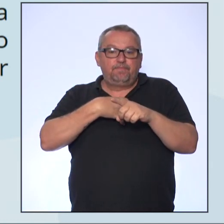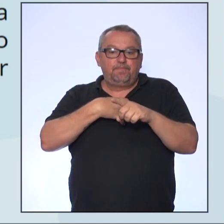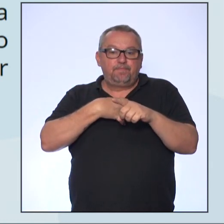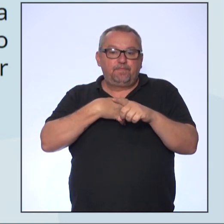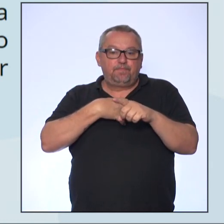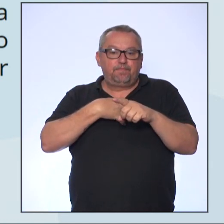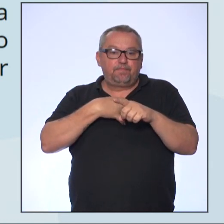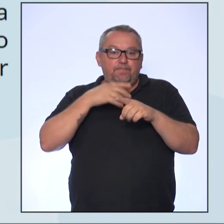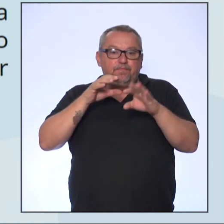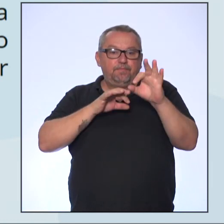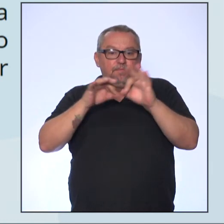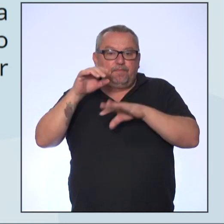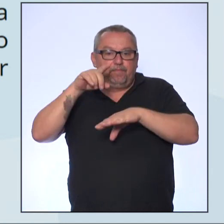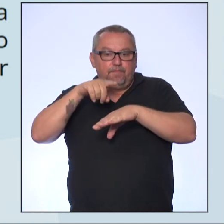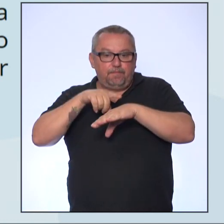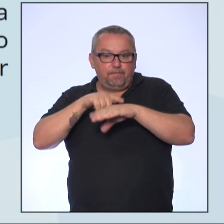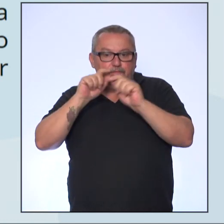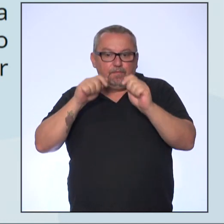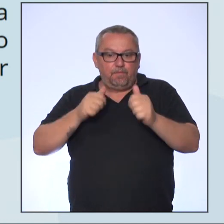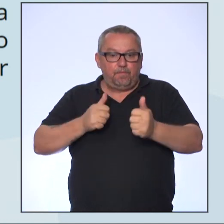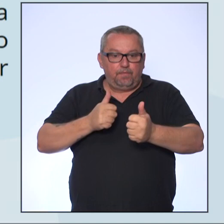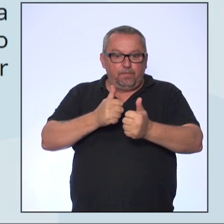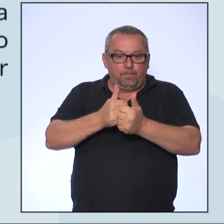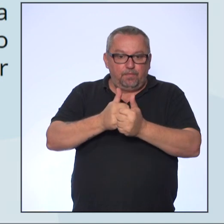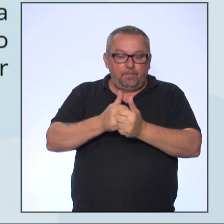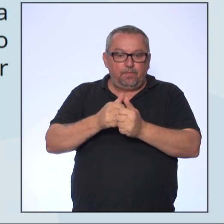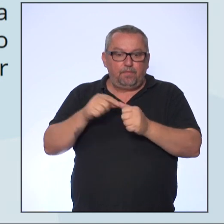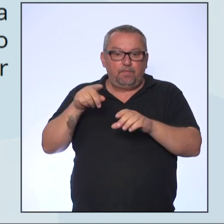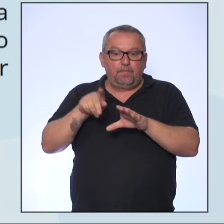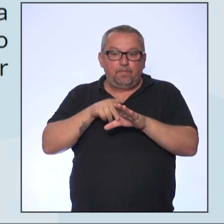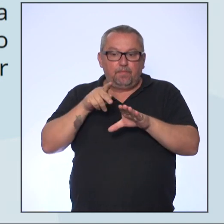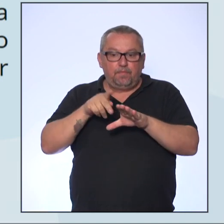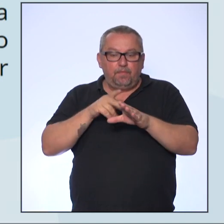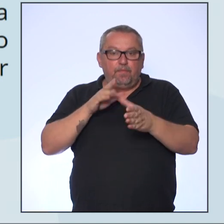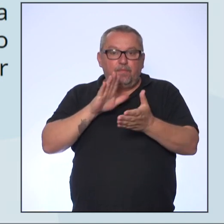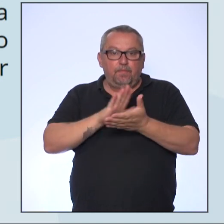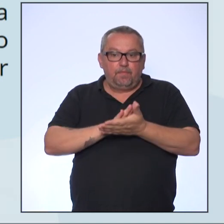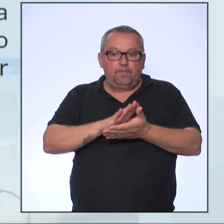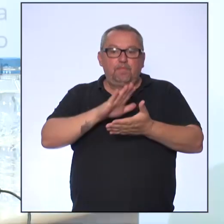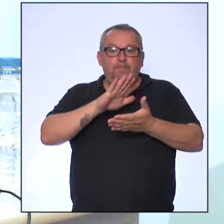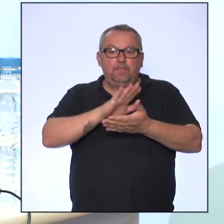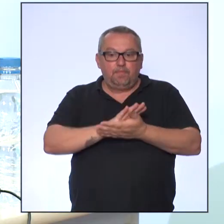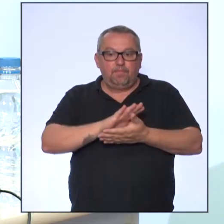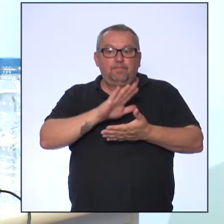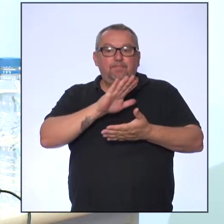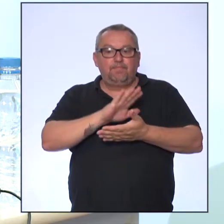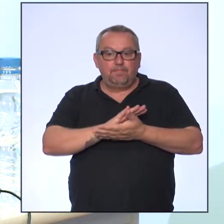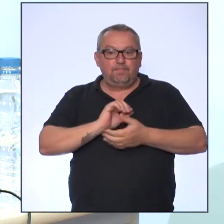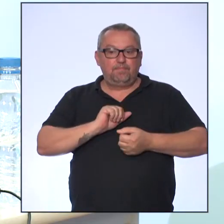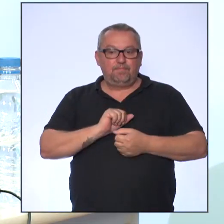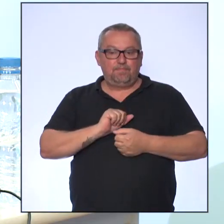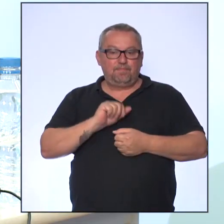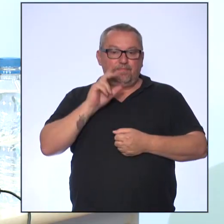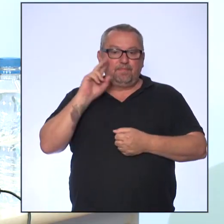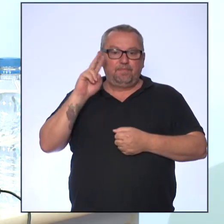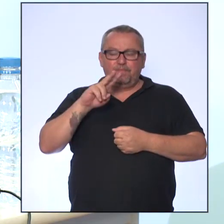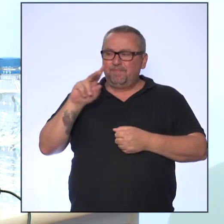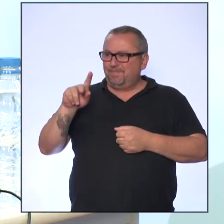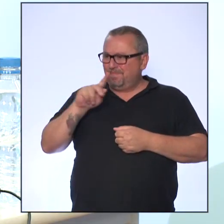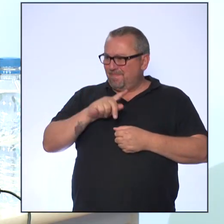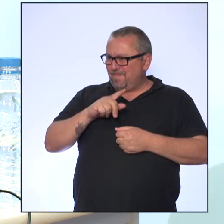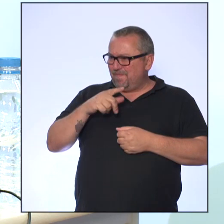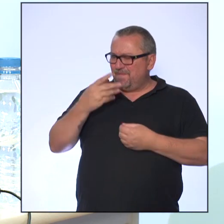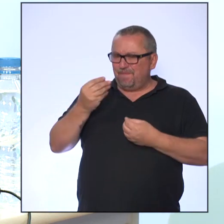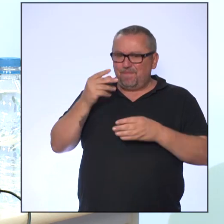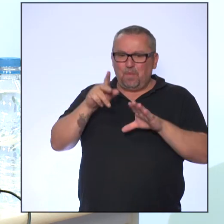sentida. A organização do tempo, que pode ser acompanhada com o bater dos pés ou das mãos. Professora Márcia,